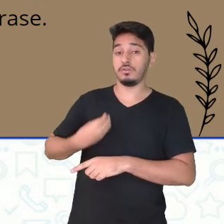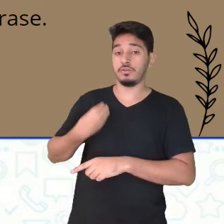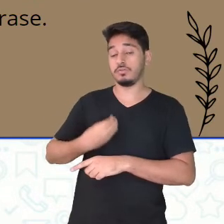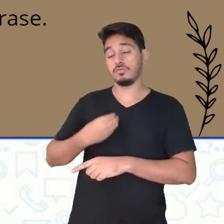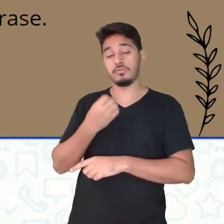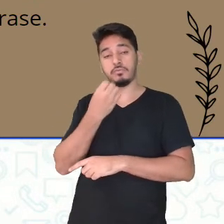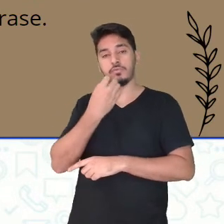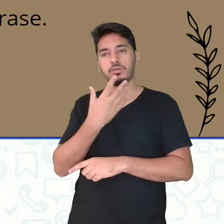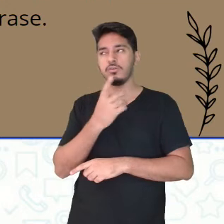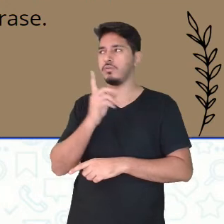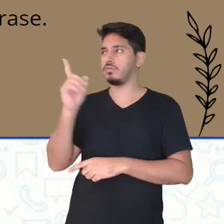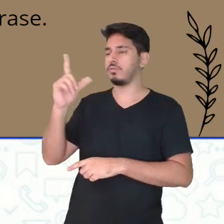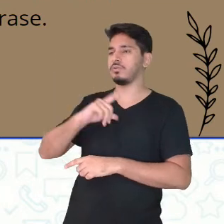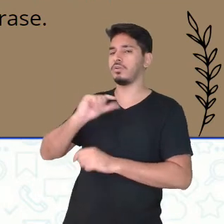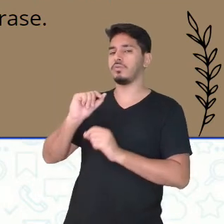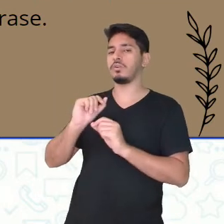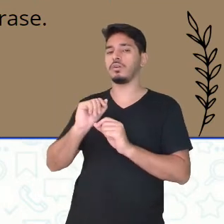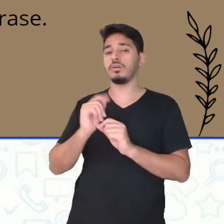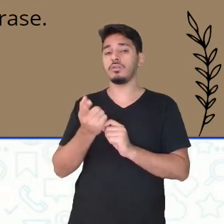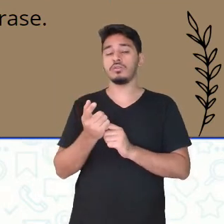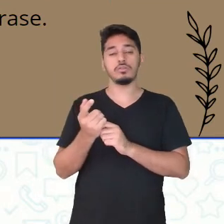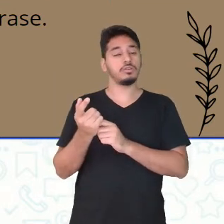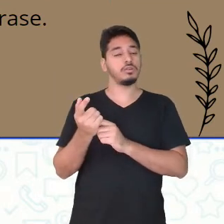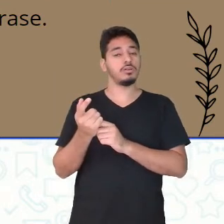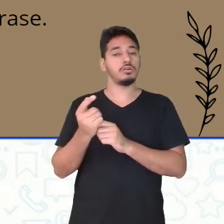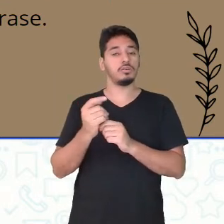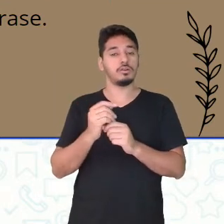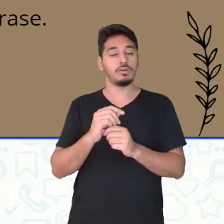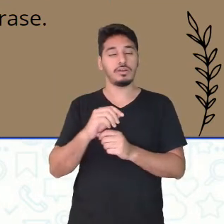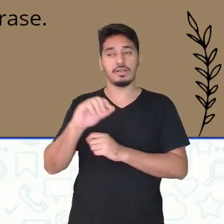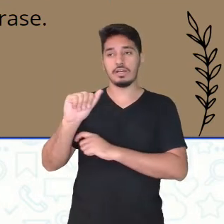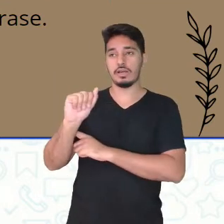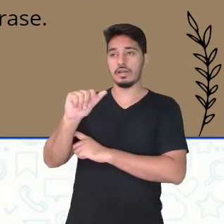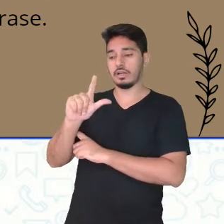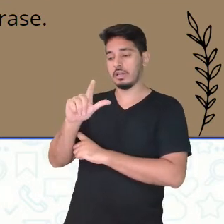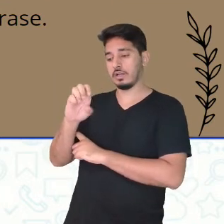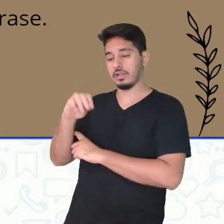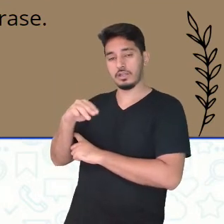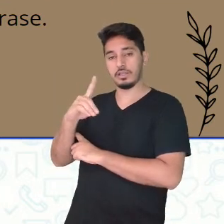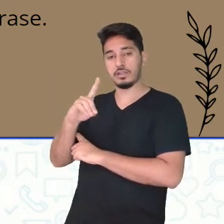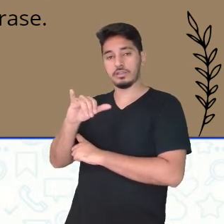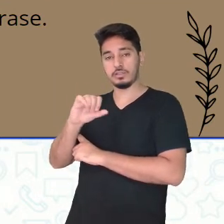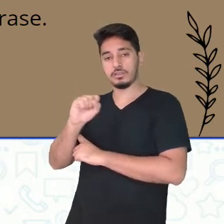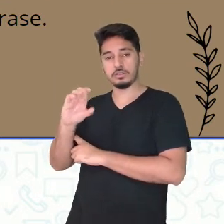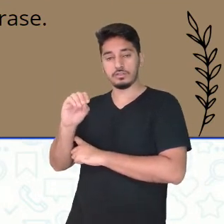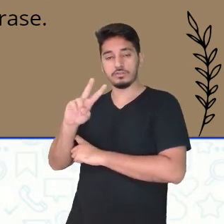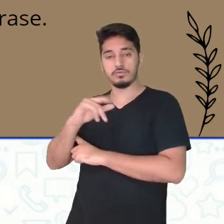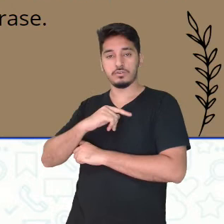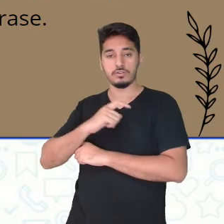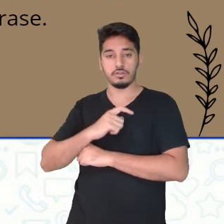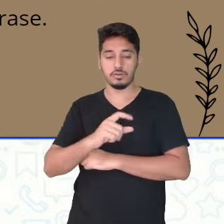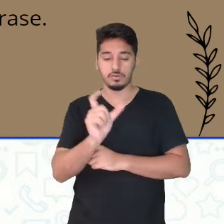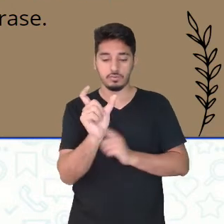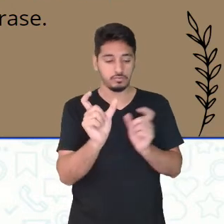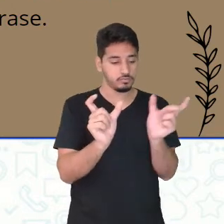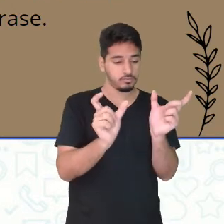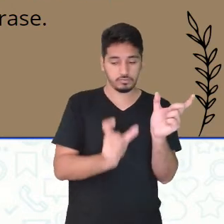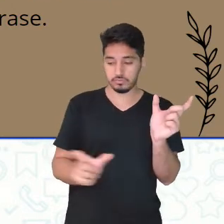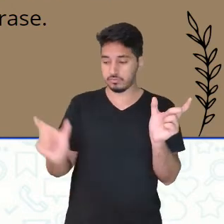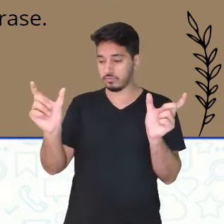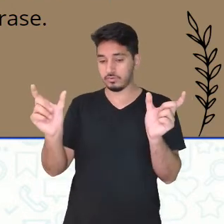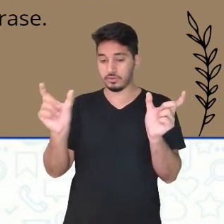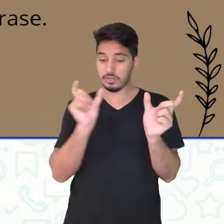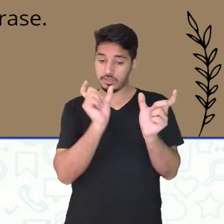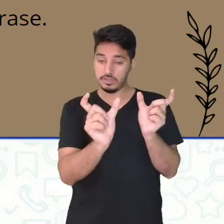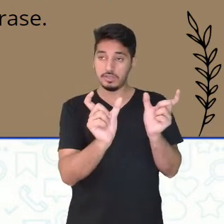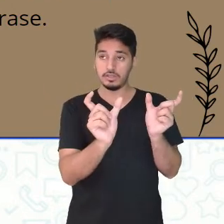dessa progressão textual através da conjunção além disso, que vai fazer a junção entre os dois períodos, mas dando uma